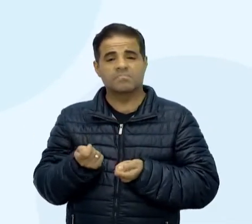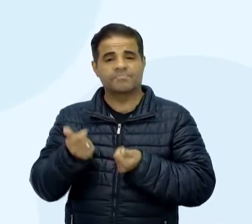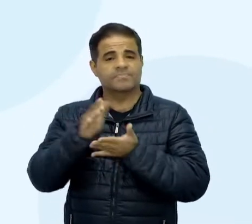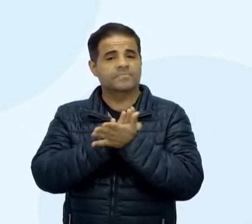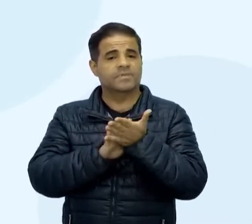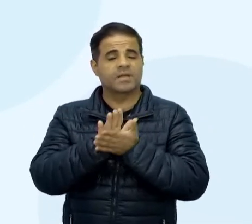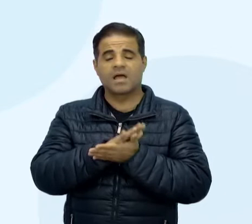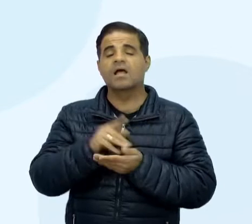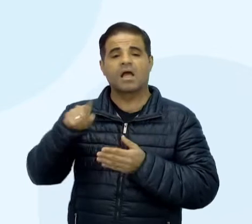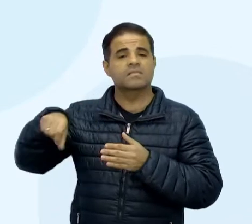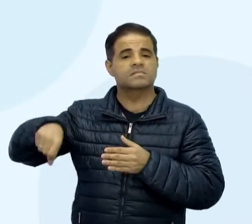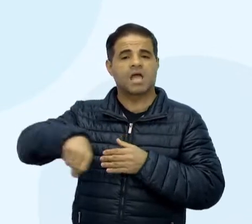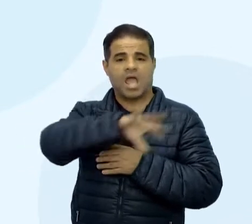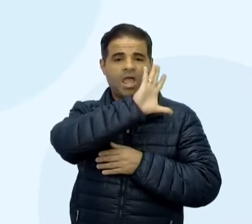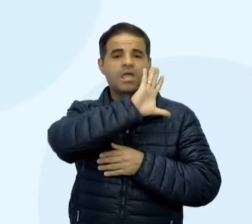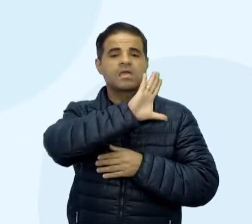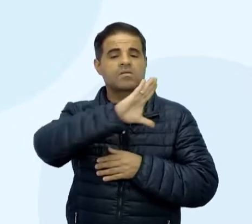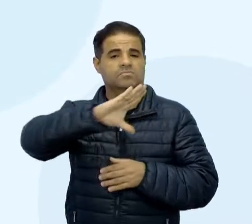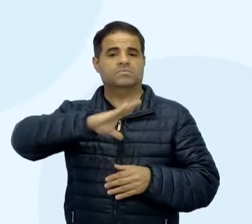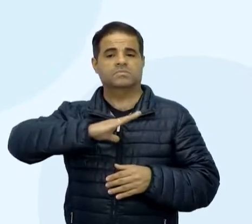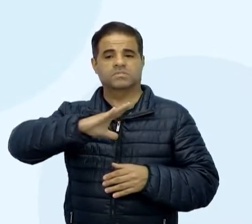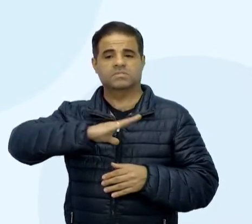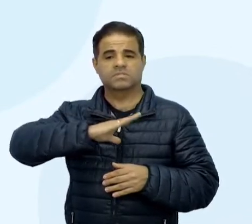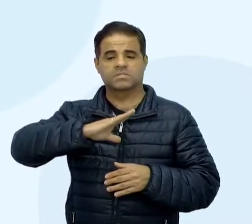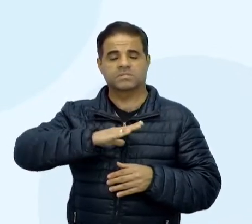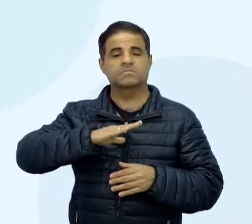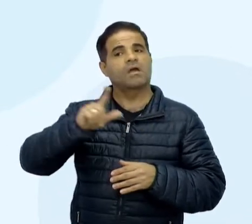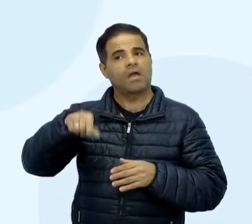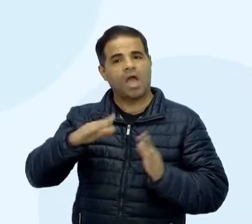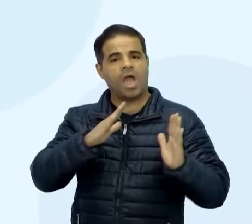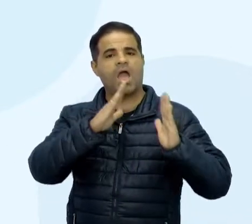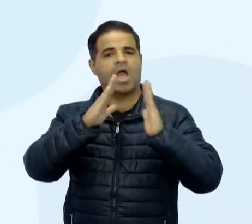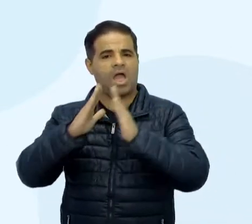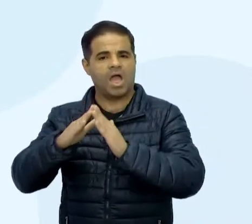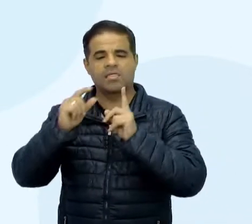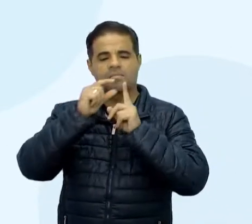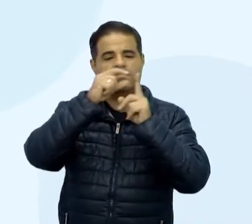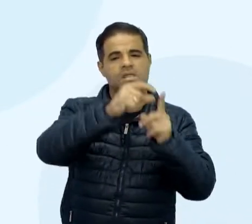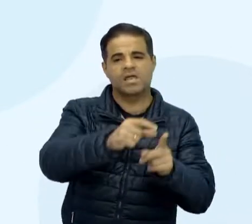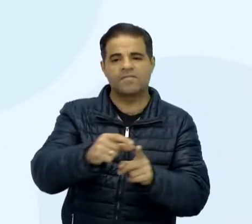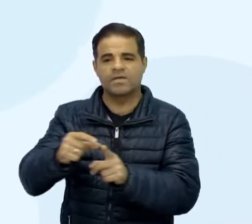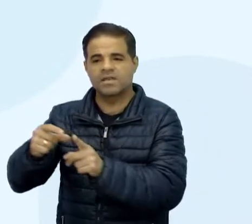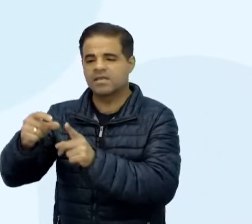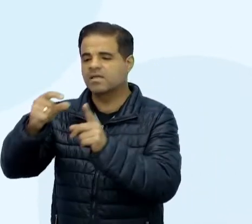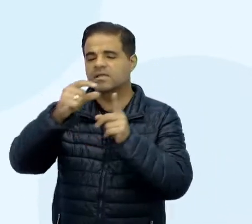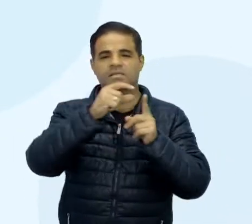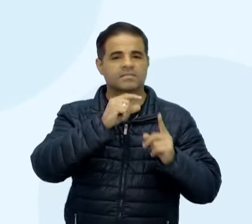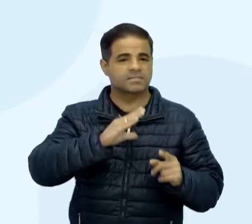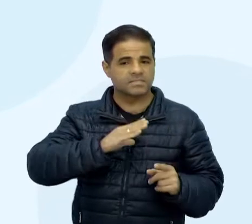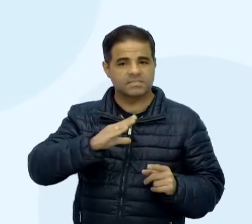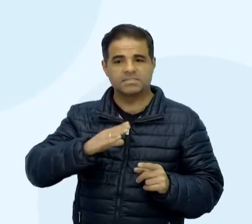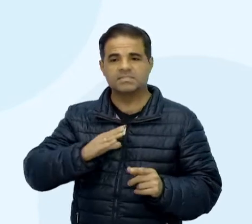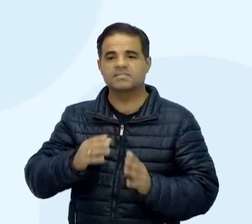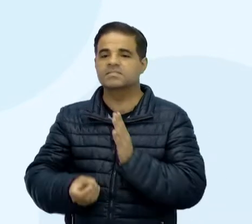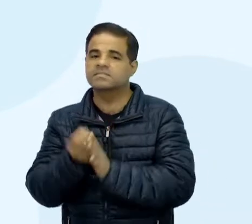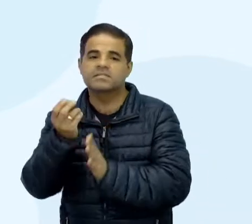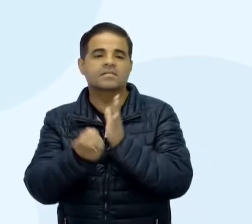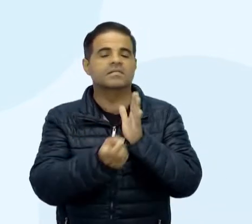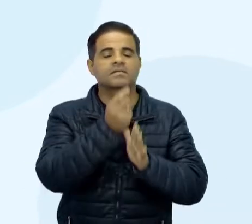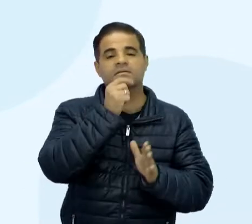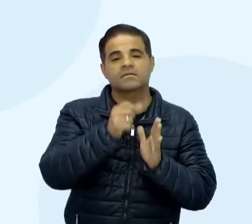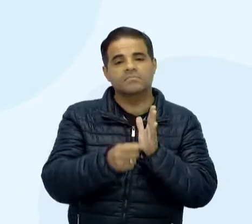e acabaram saindo dos grandes centros para morar nas periferias das cidades, formando as